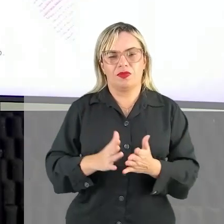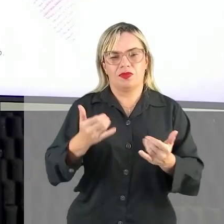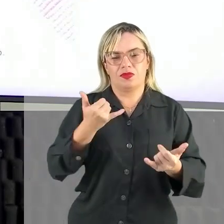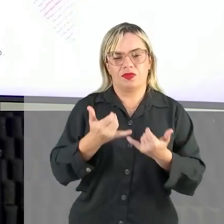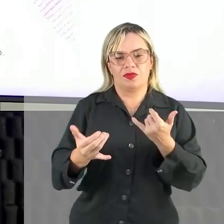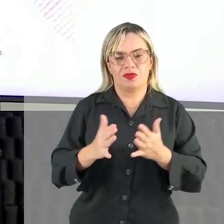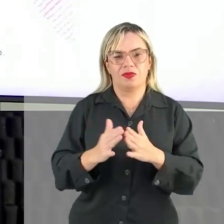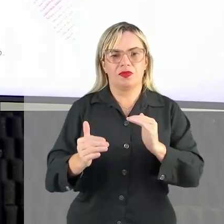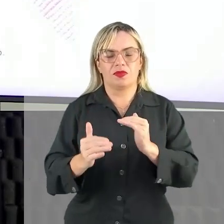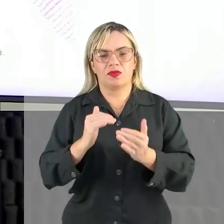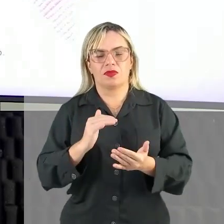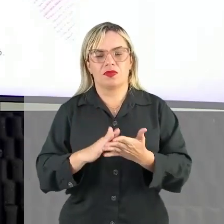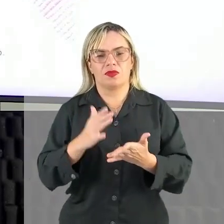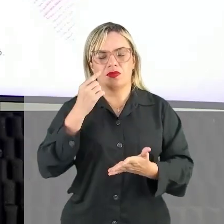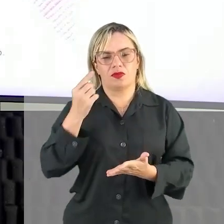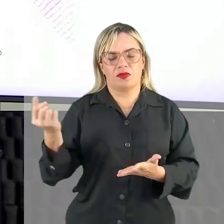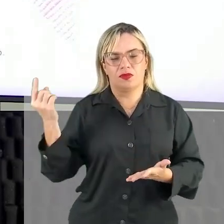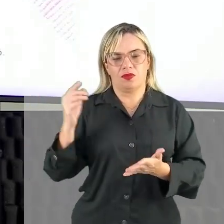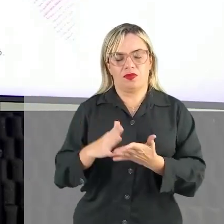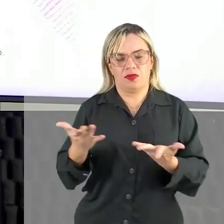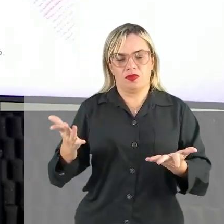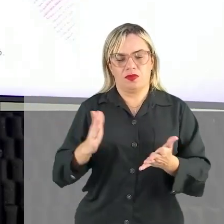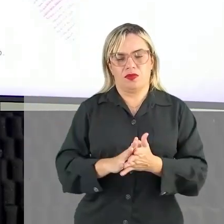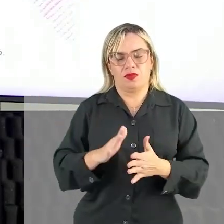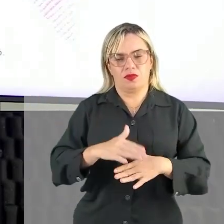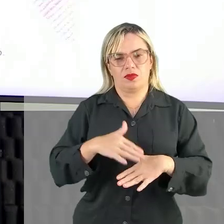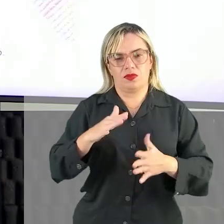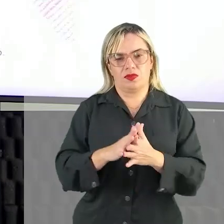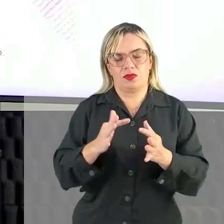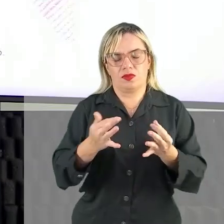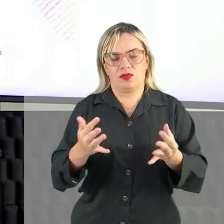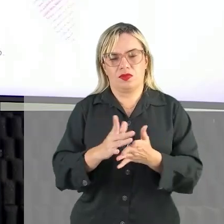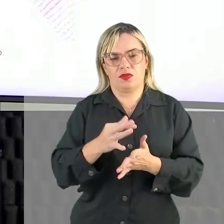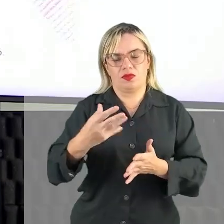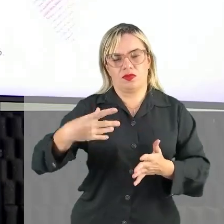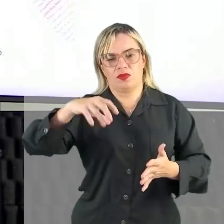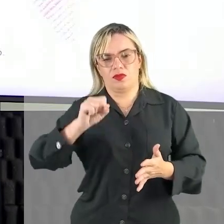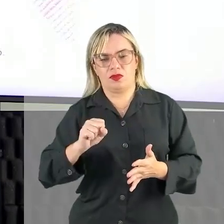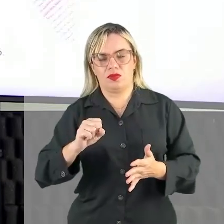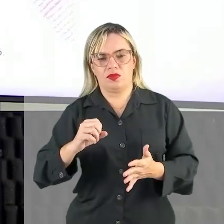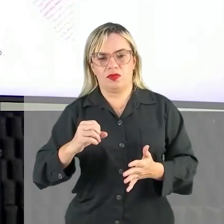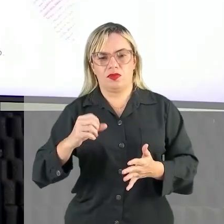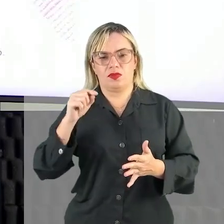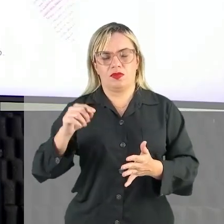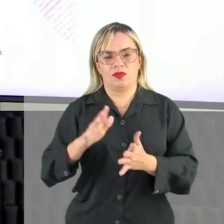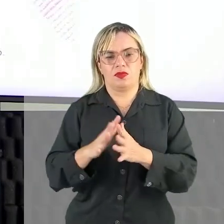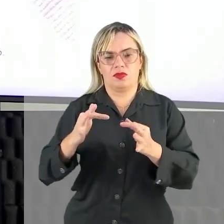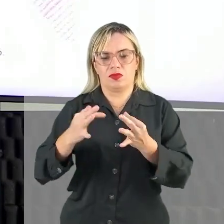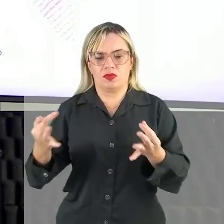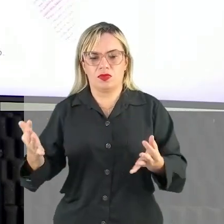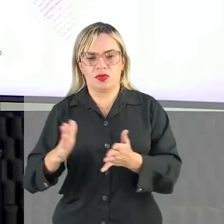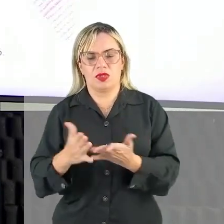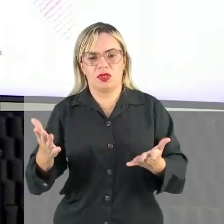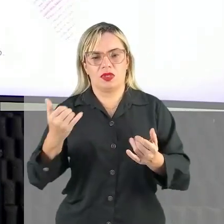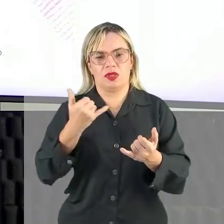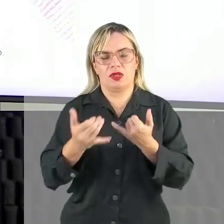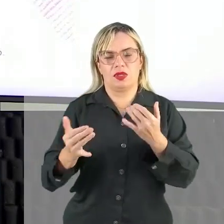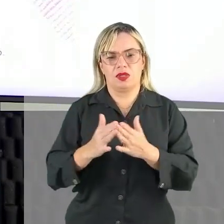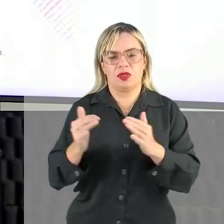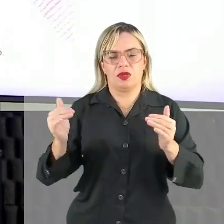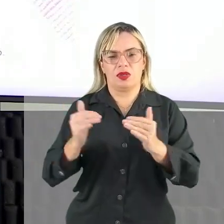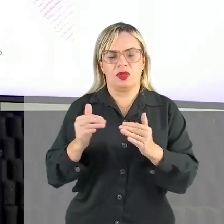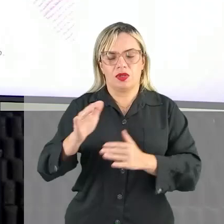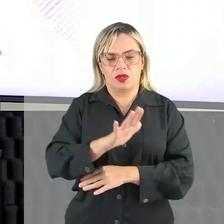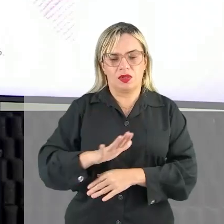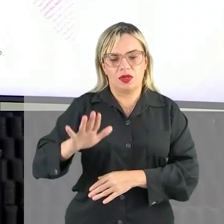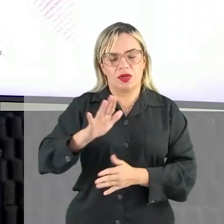você utilizar sofisticado e simplicidade parece que são duas áreas que não combinam mas no momento em